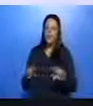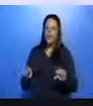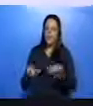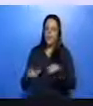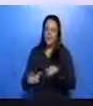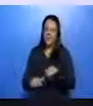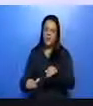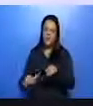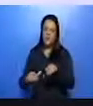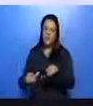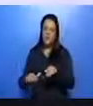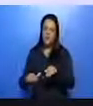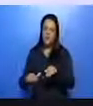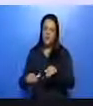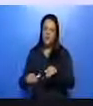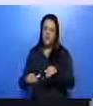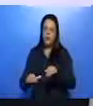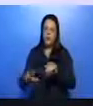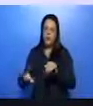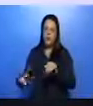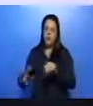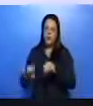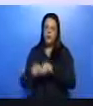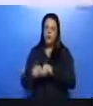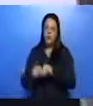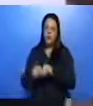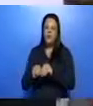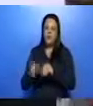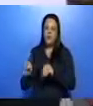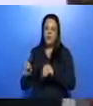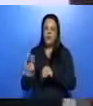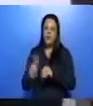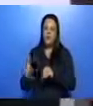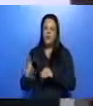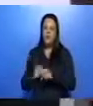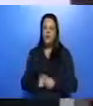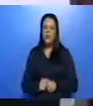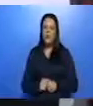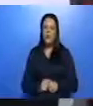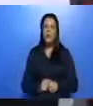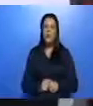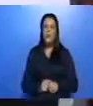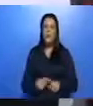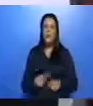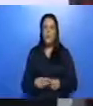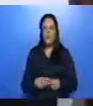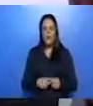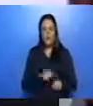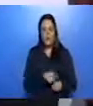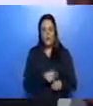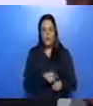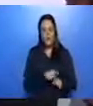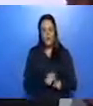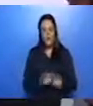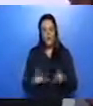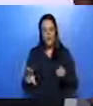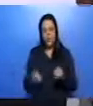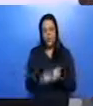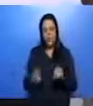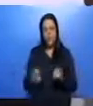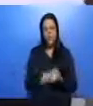nominal, porque ela está completando um nome. Nome de pessoa? Não.